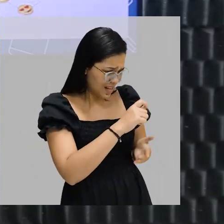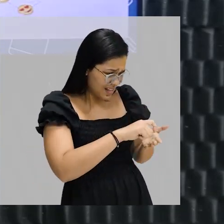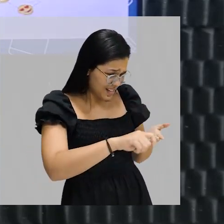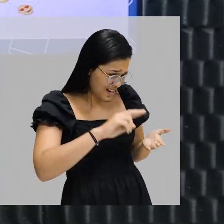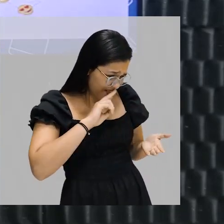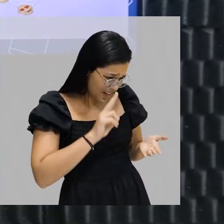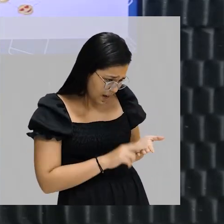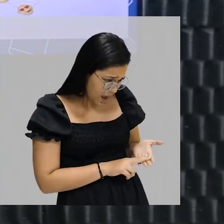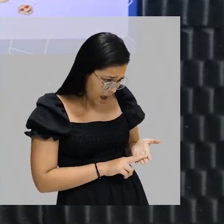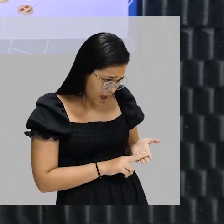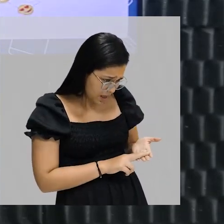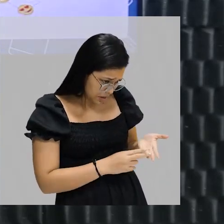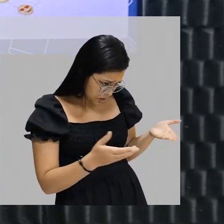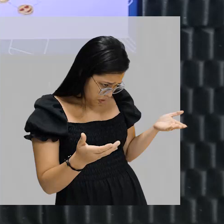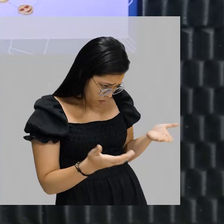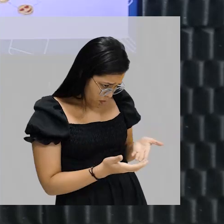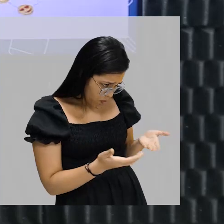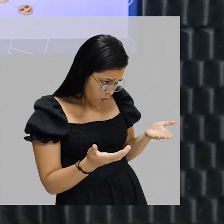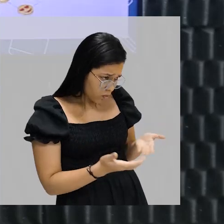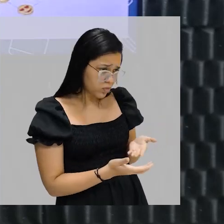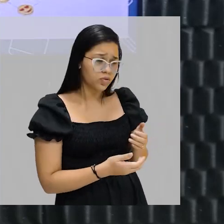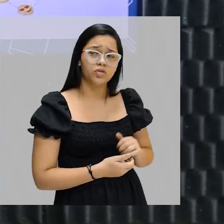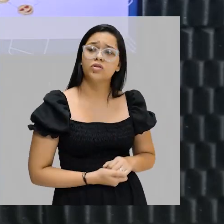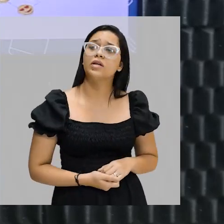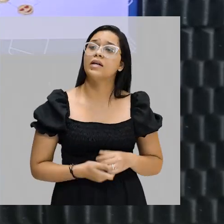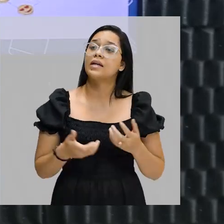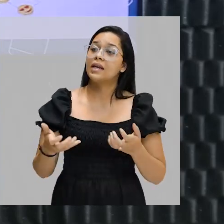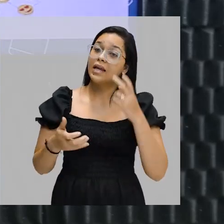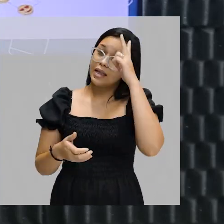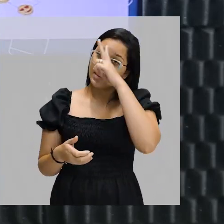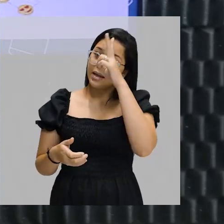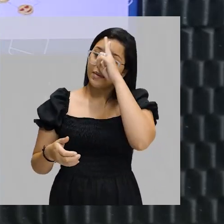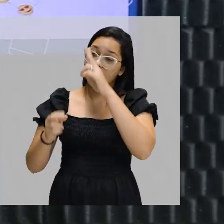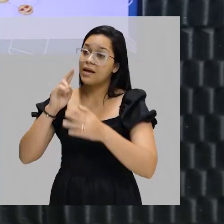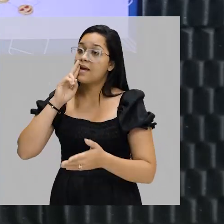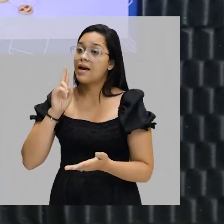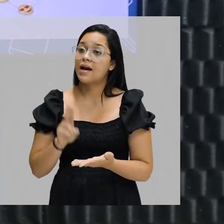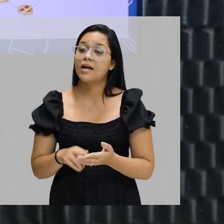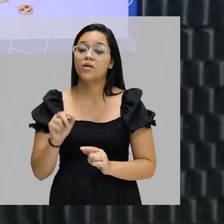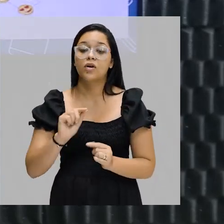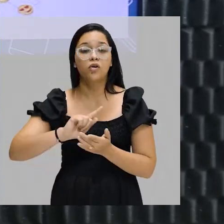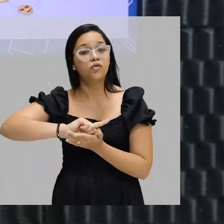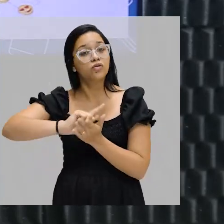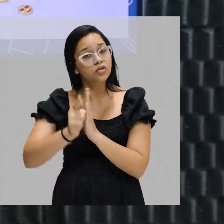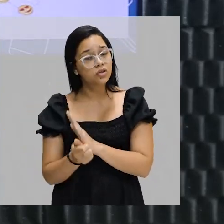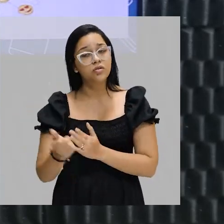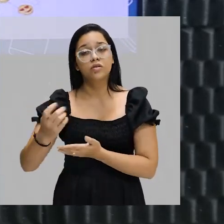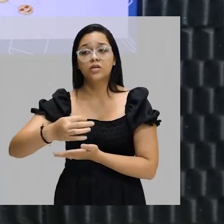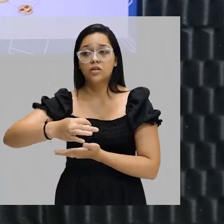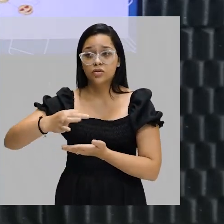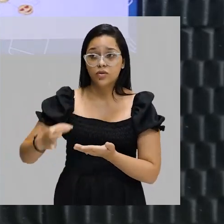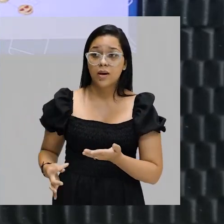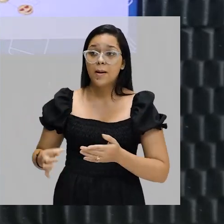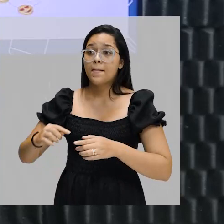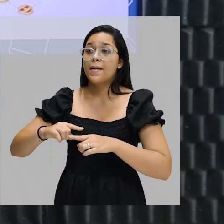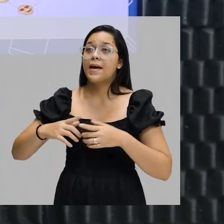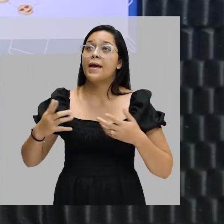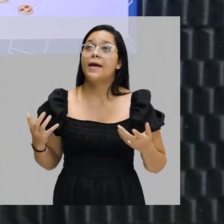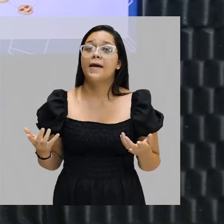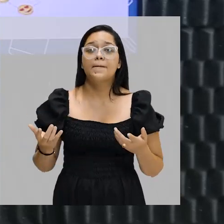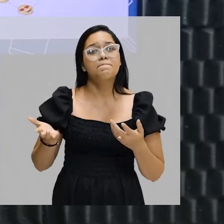ainda escreve carta nos dias de hoje ele quis lembrar que a carta é um gênero textual mas